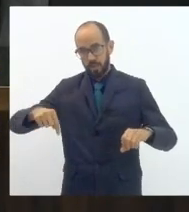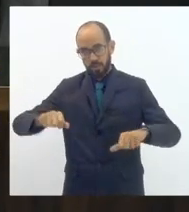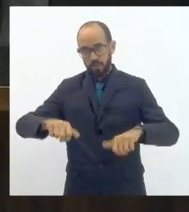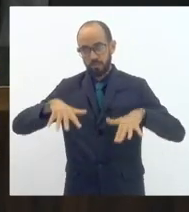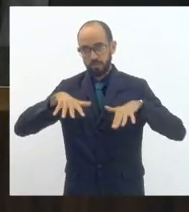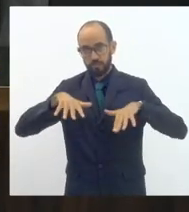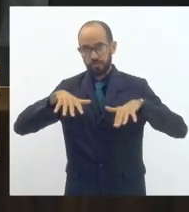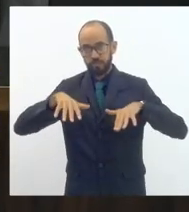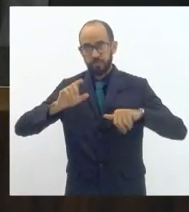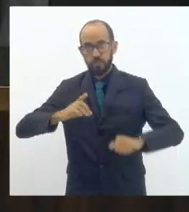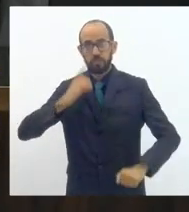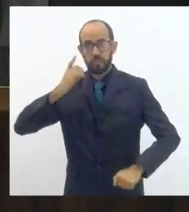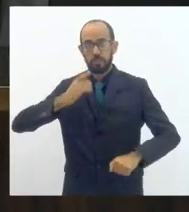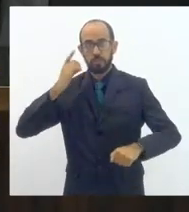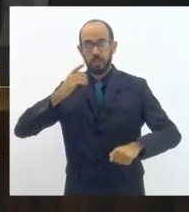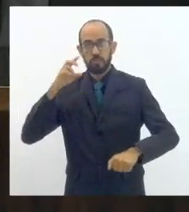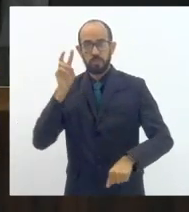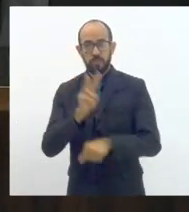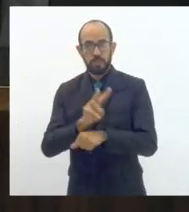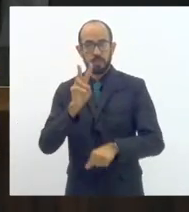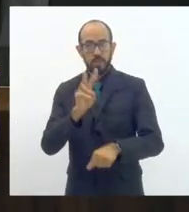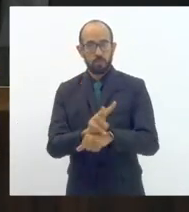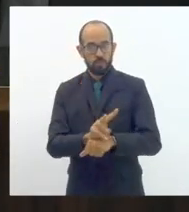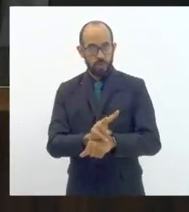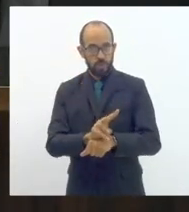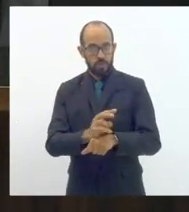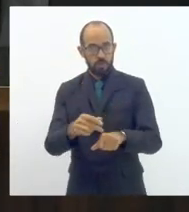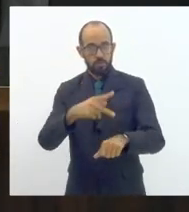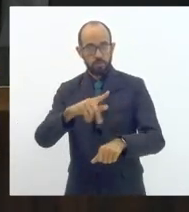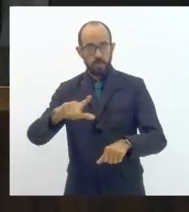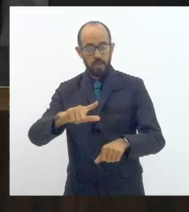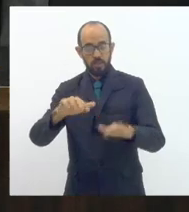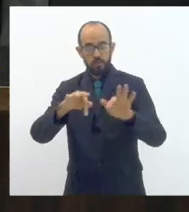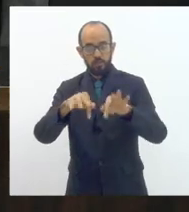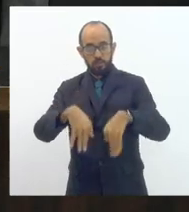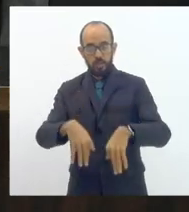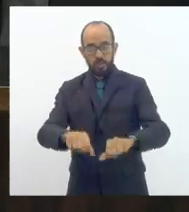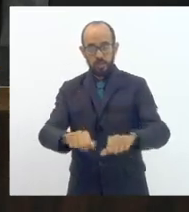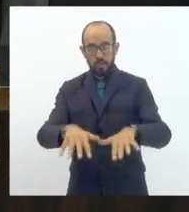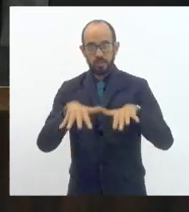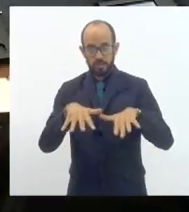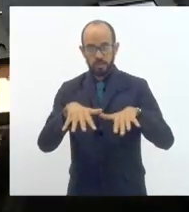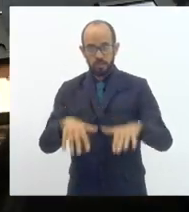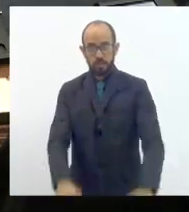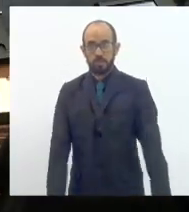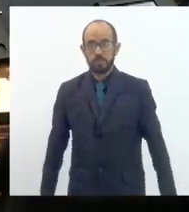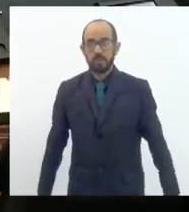parlamentares irão fazer a defesa de seus projetos. Declaro encerrada a sessão.